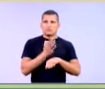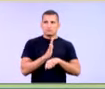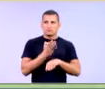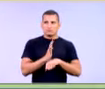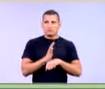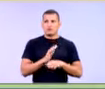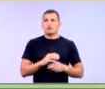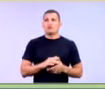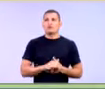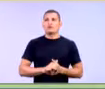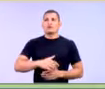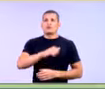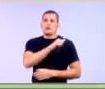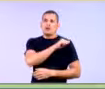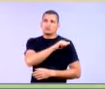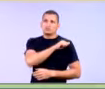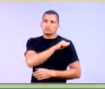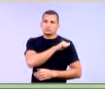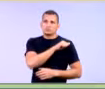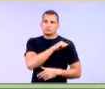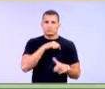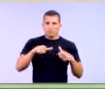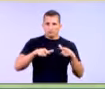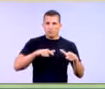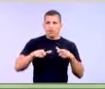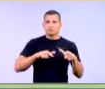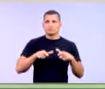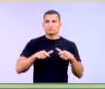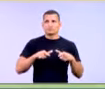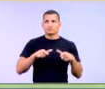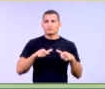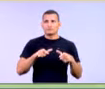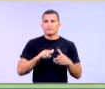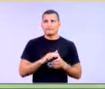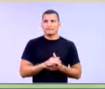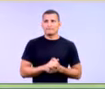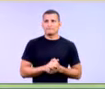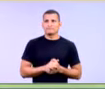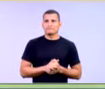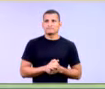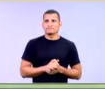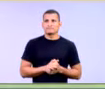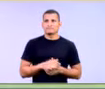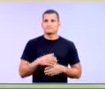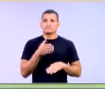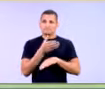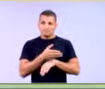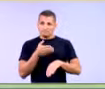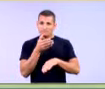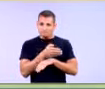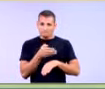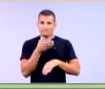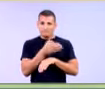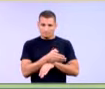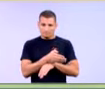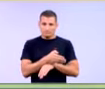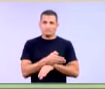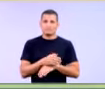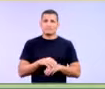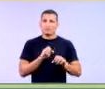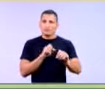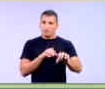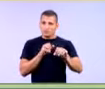o estudante para o trabalho produtivo, né, e que estejam frequentando o